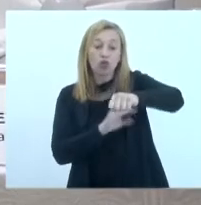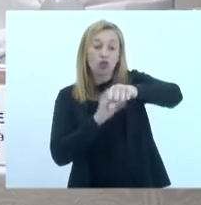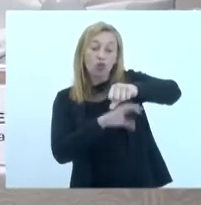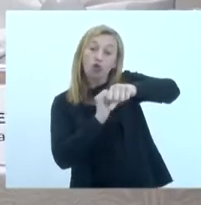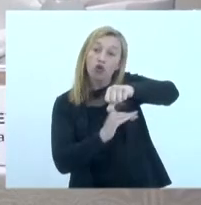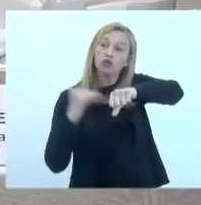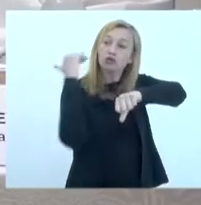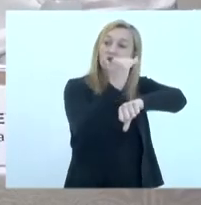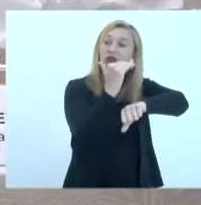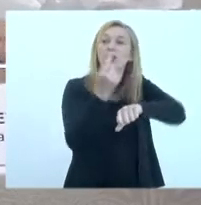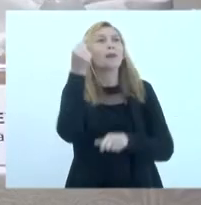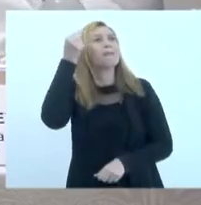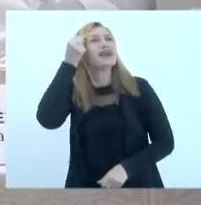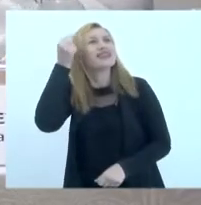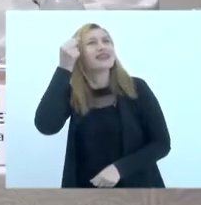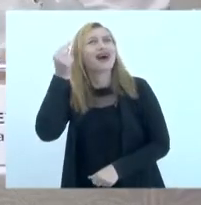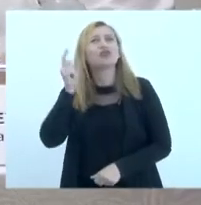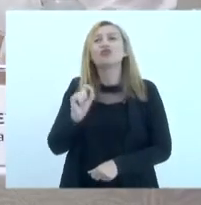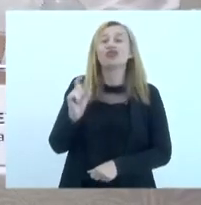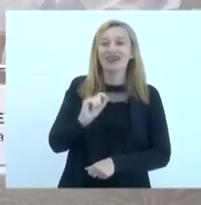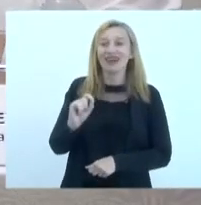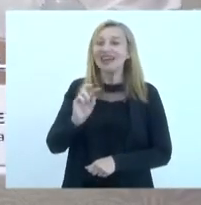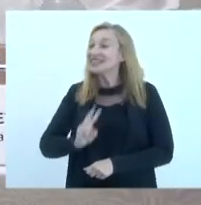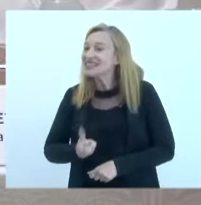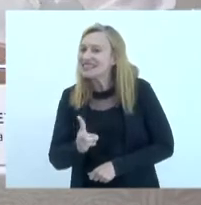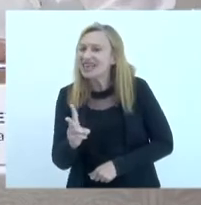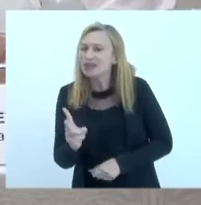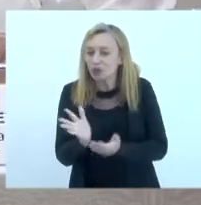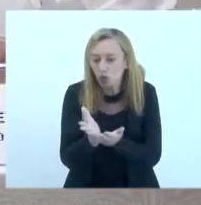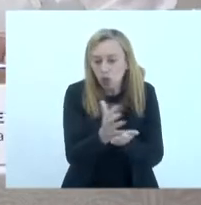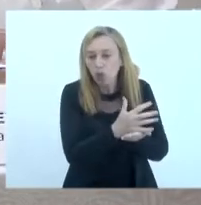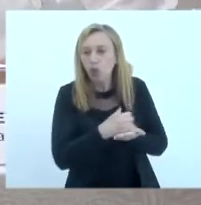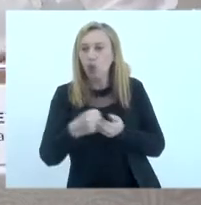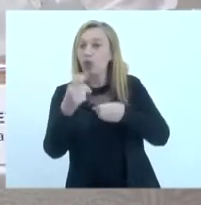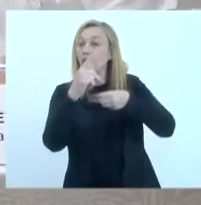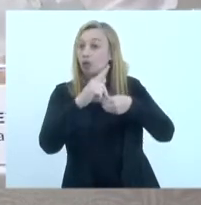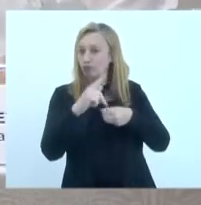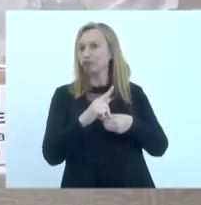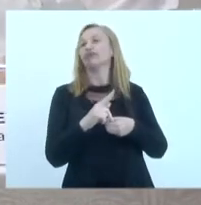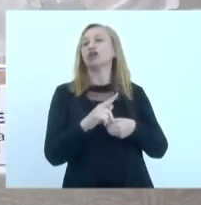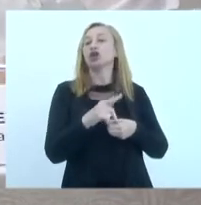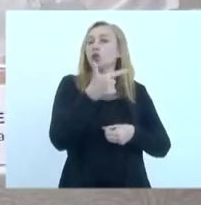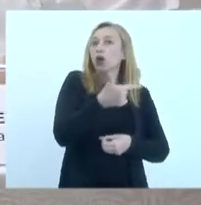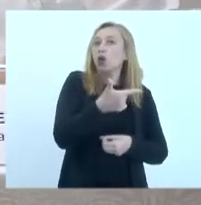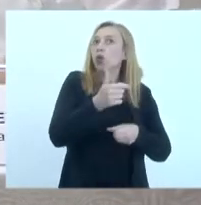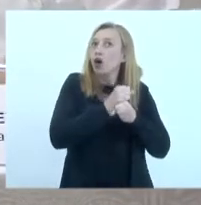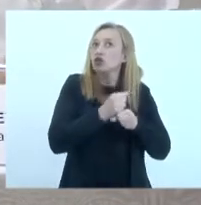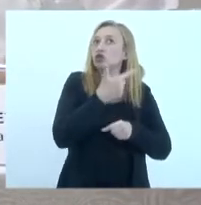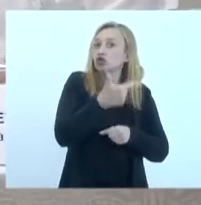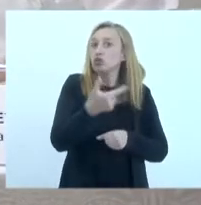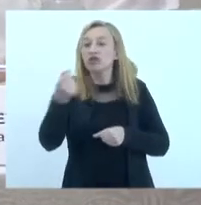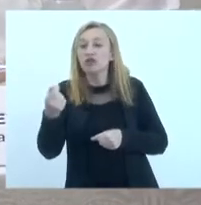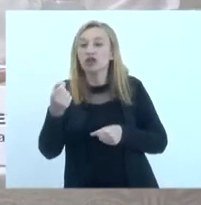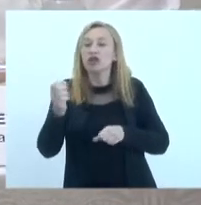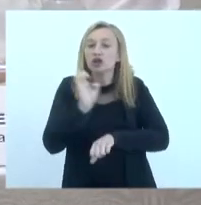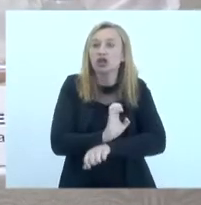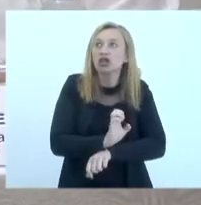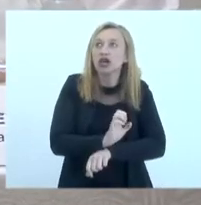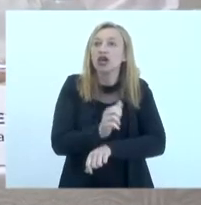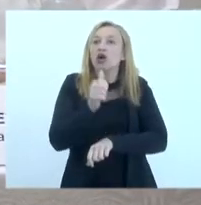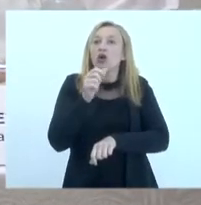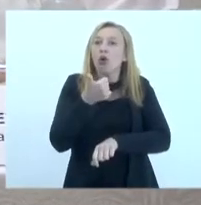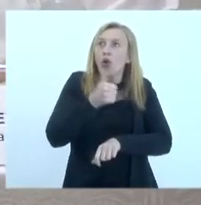soberano foi pensado sempre com o excedente da arrecadação dos royalties. O ano de 2020, o Estado arrecadou